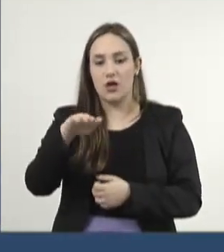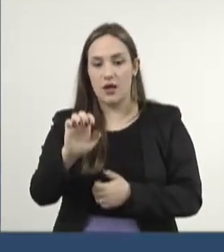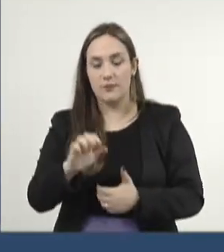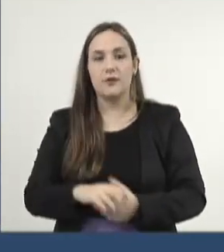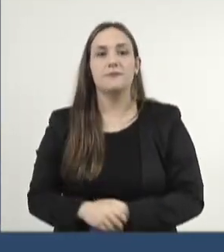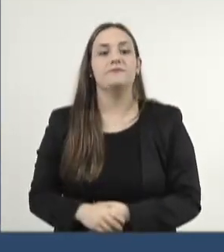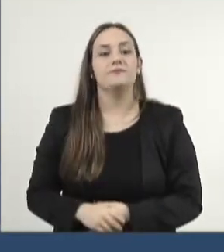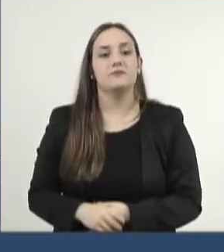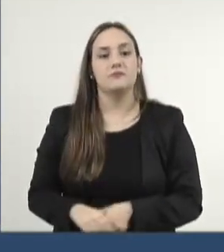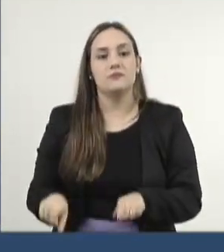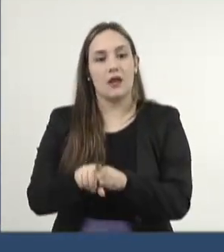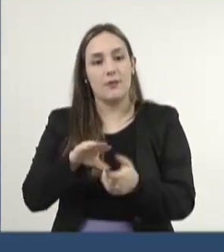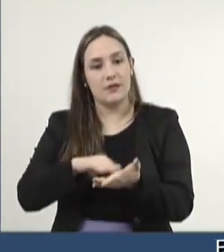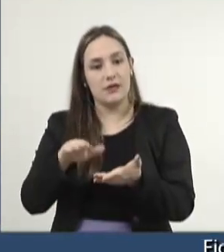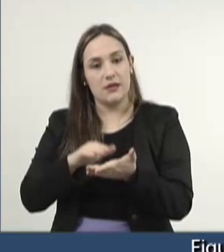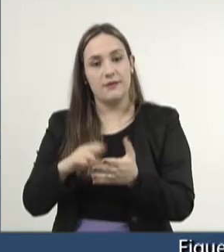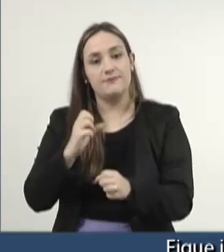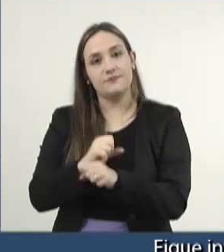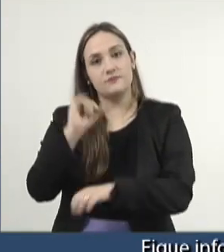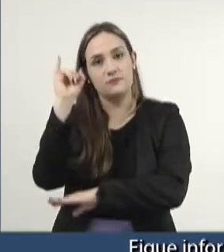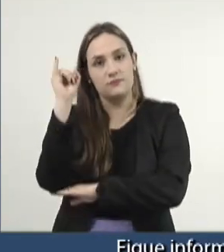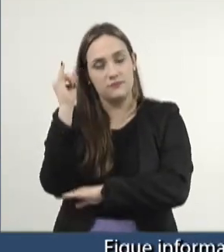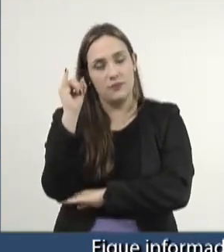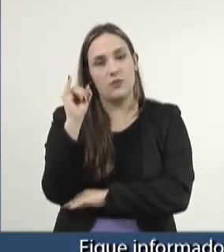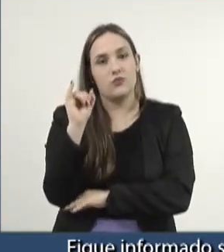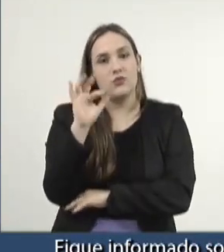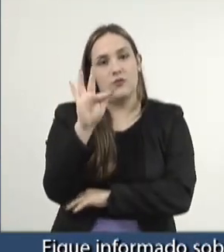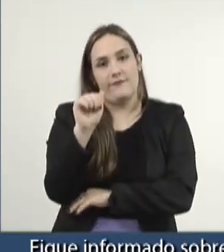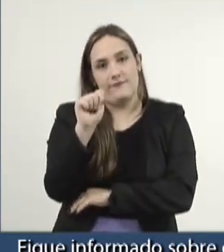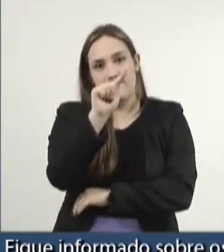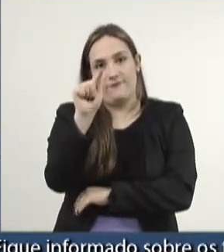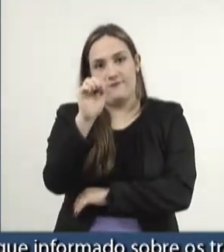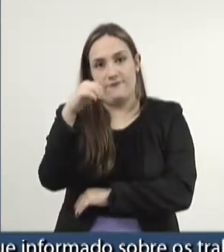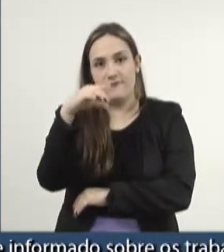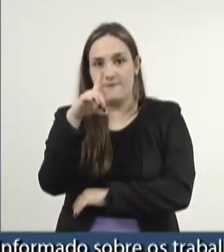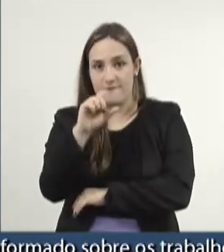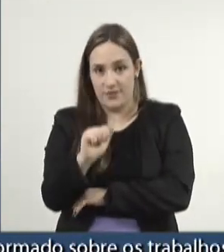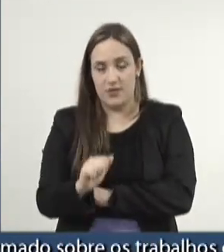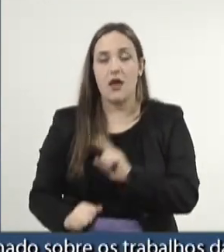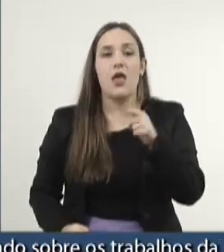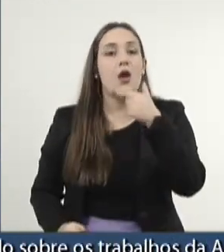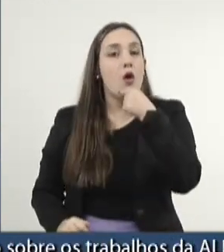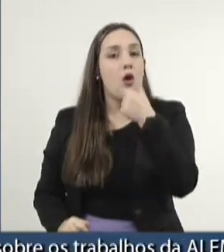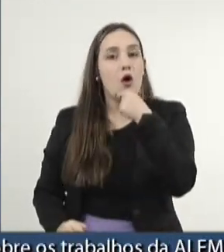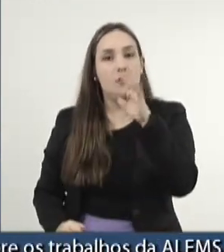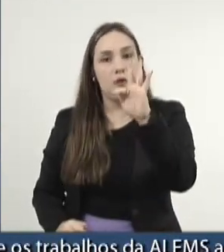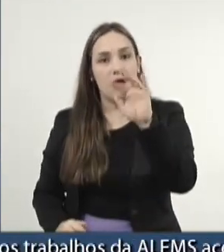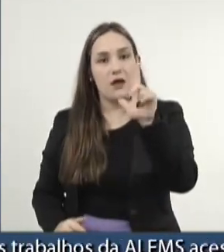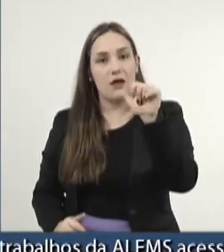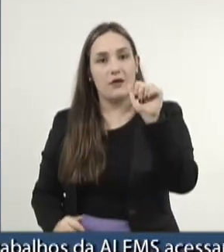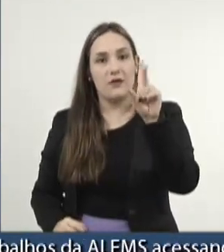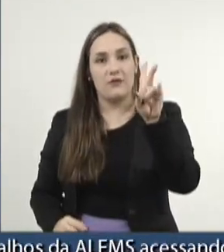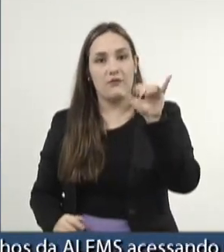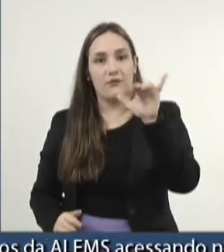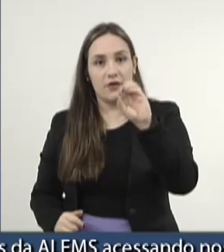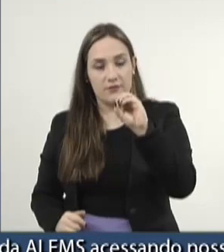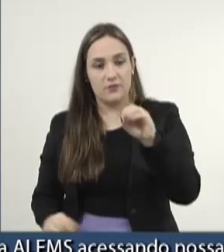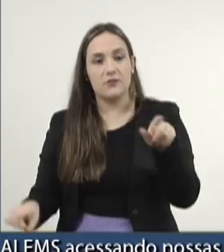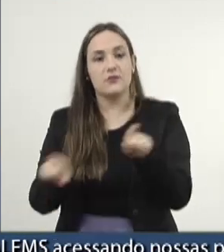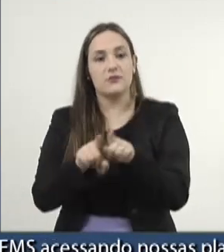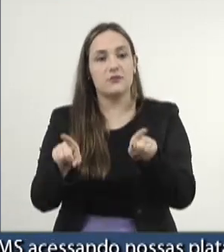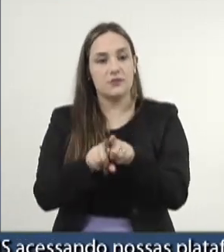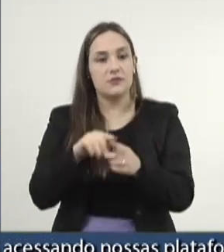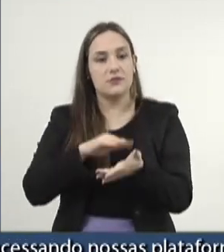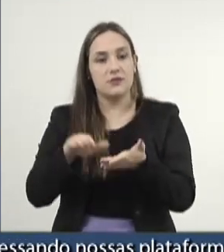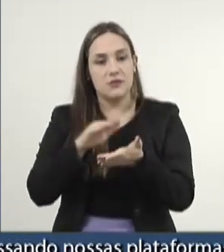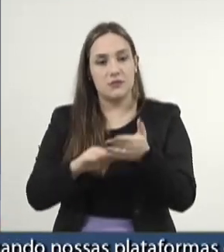secretário de Fazenda, o nosso Flávio César, com a participação também do secretário